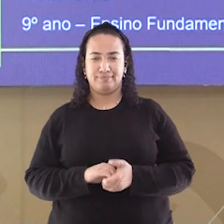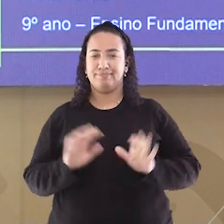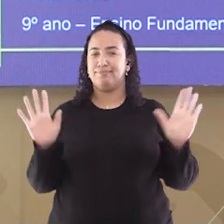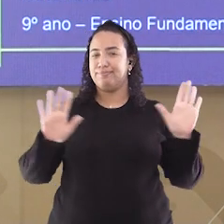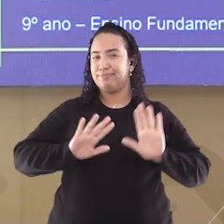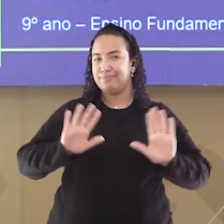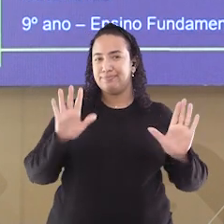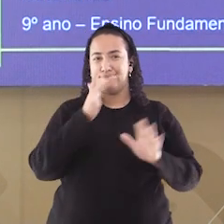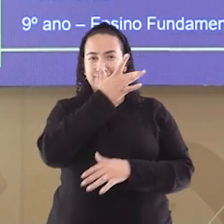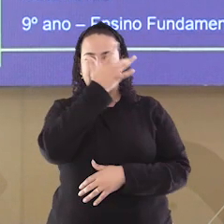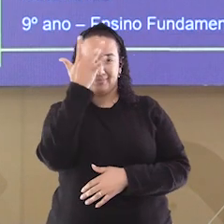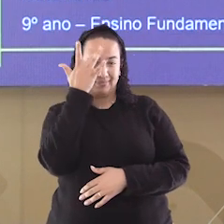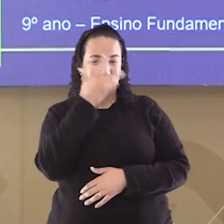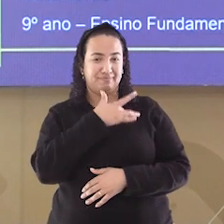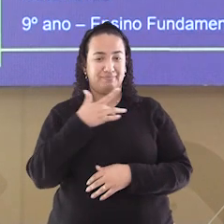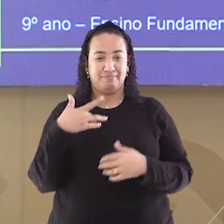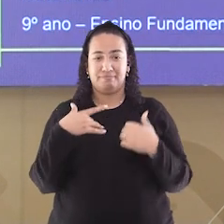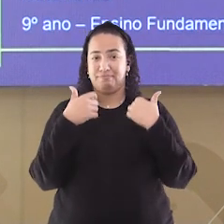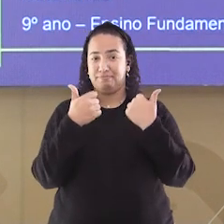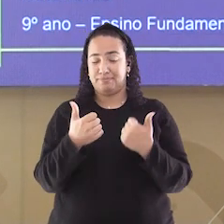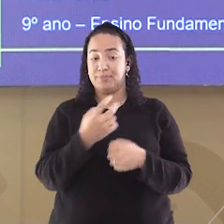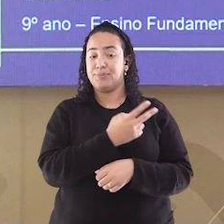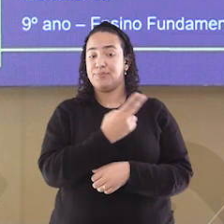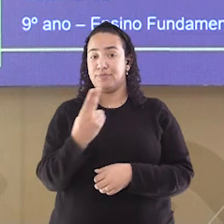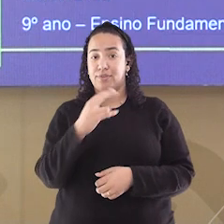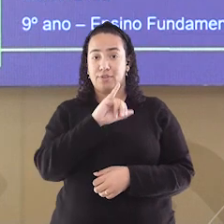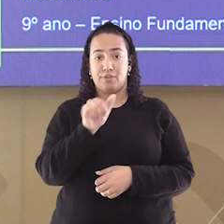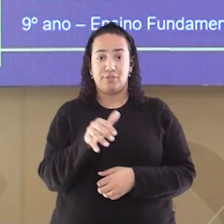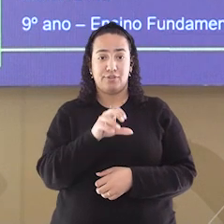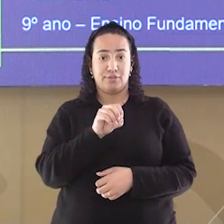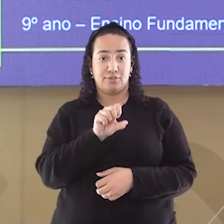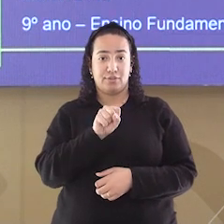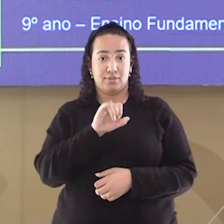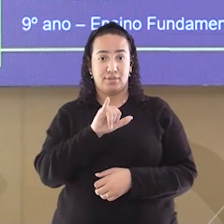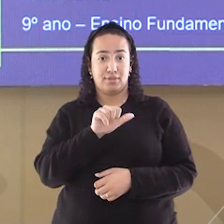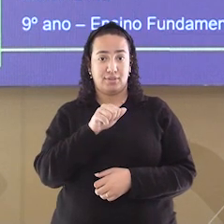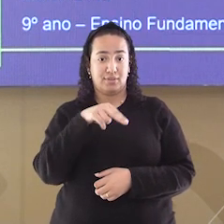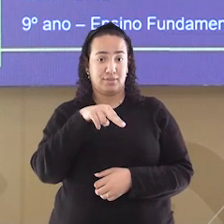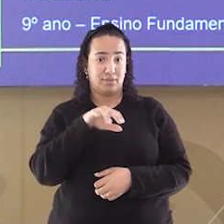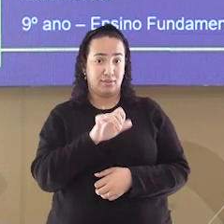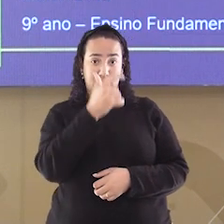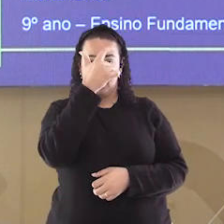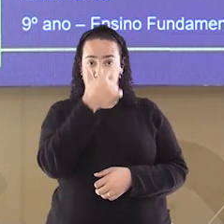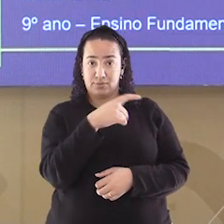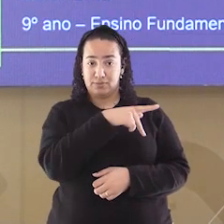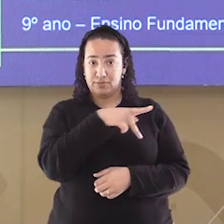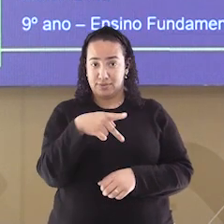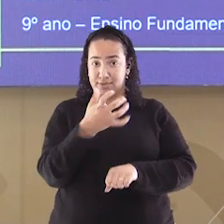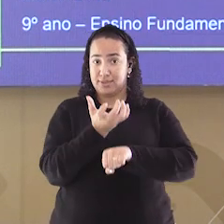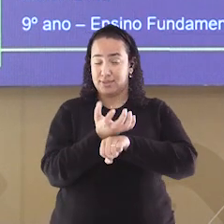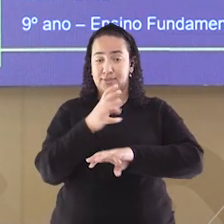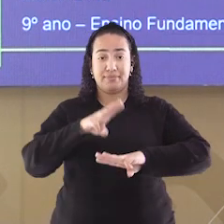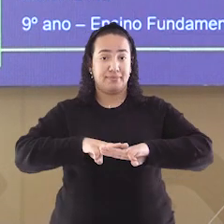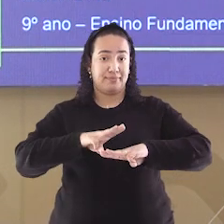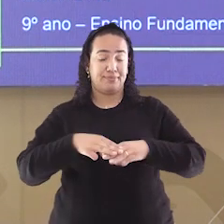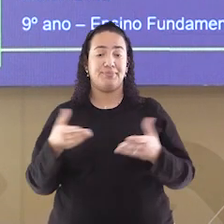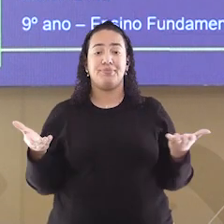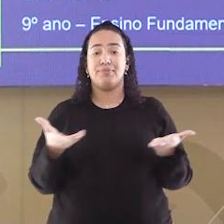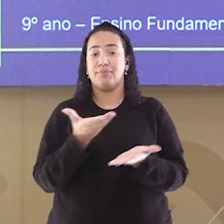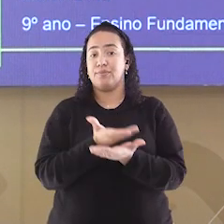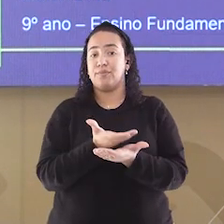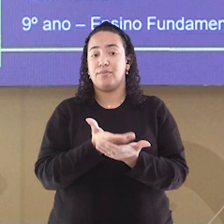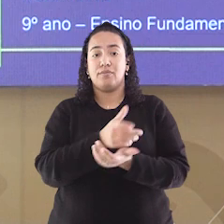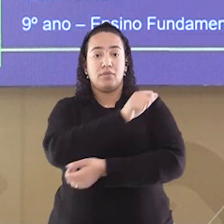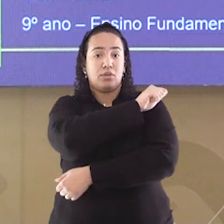Oi, gente, tudo bem com vocês? Meu nome é Josiane e eu sou professora de matemática. Essa é uma aula para os estudantes do